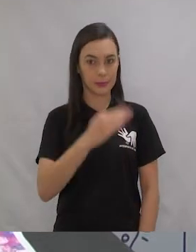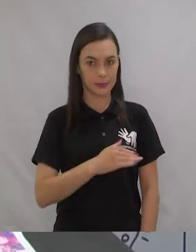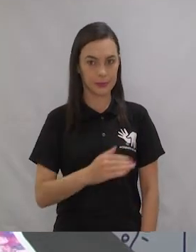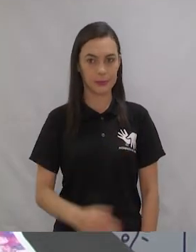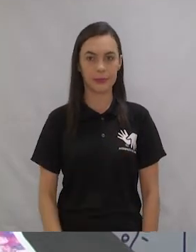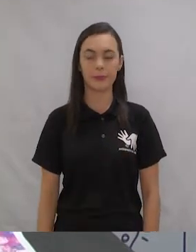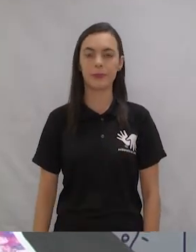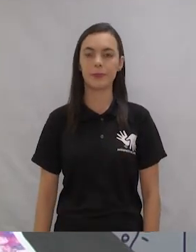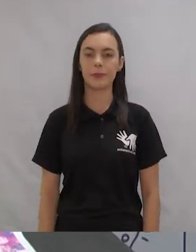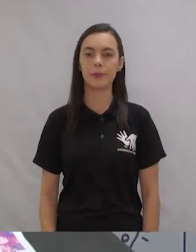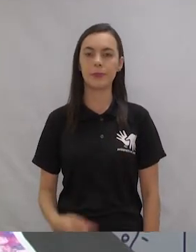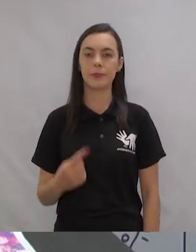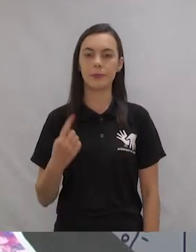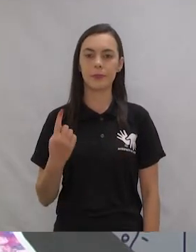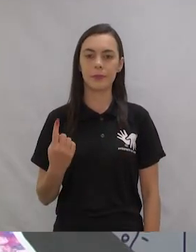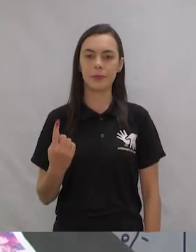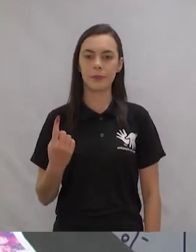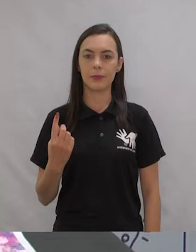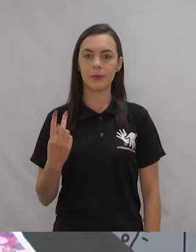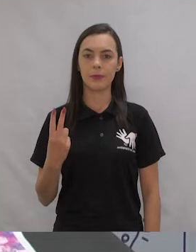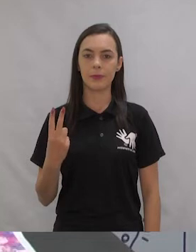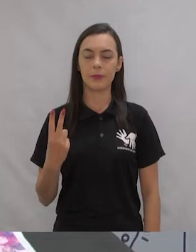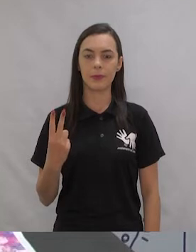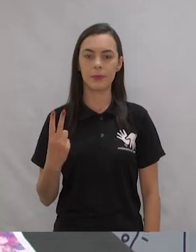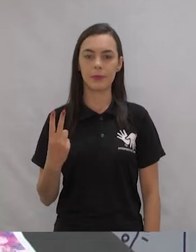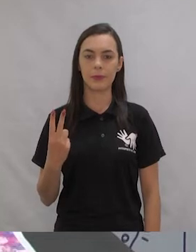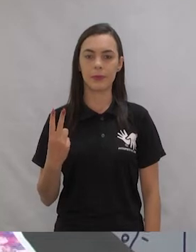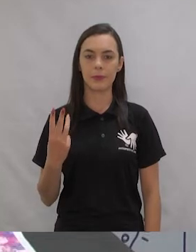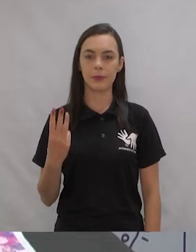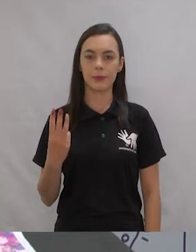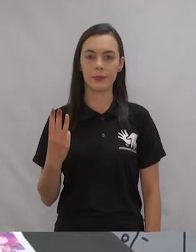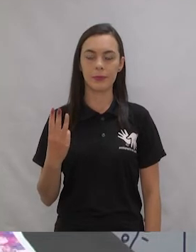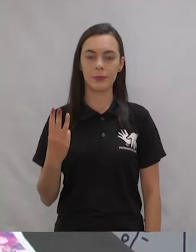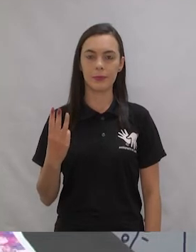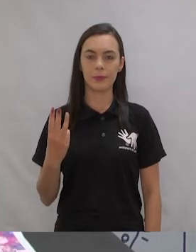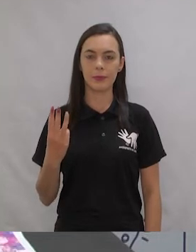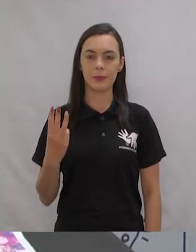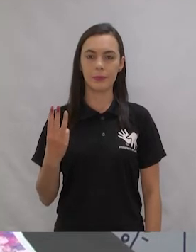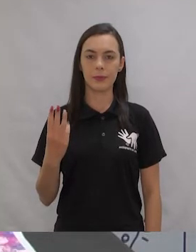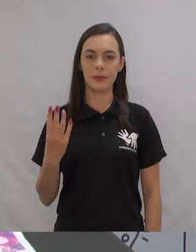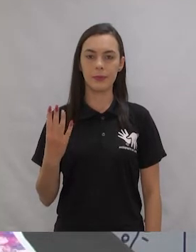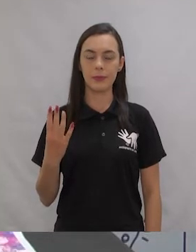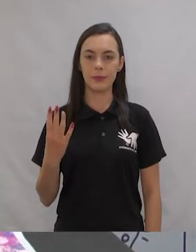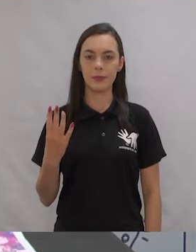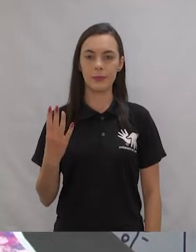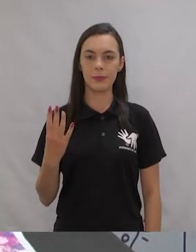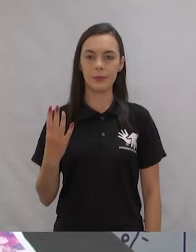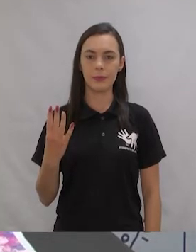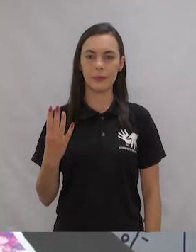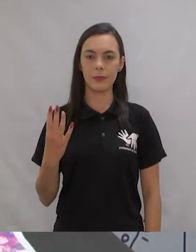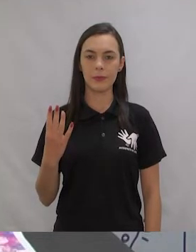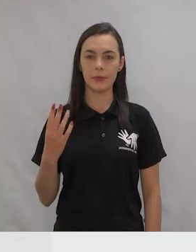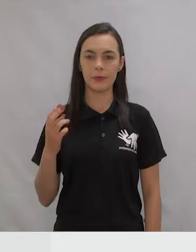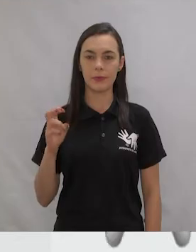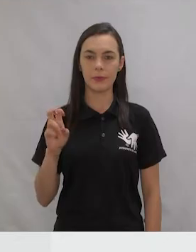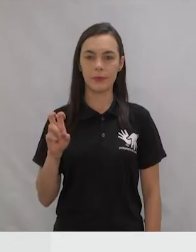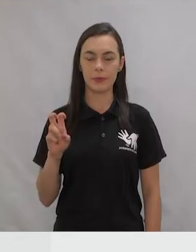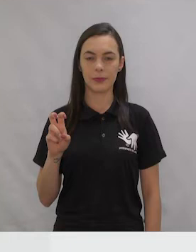lá? Um, dois, 3,